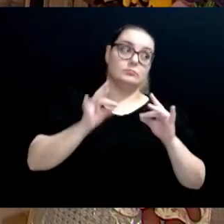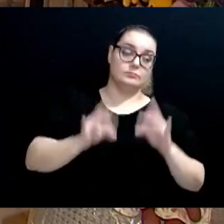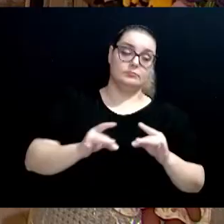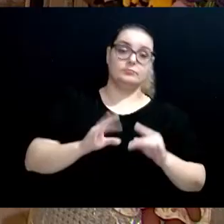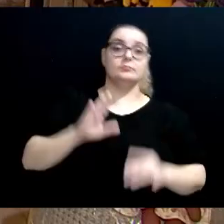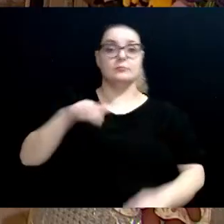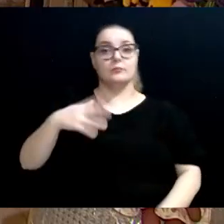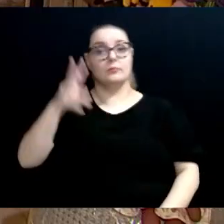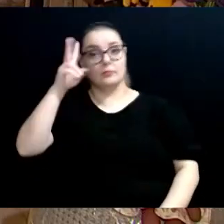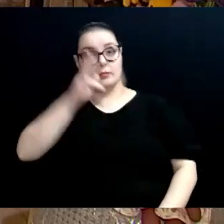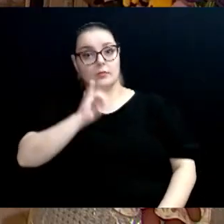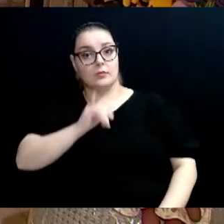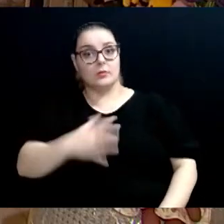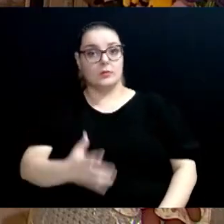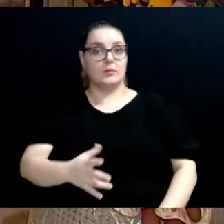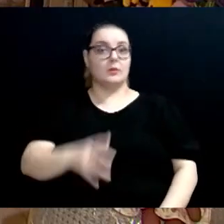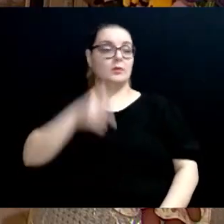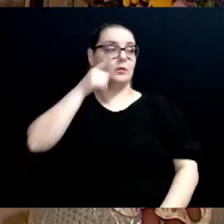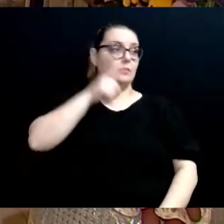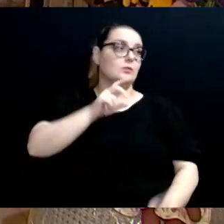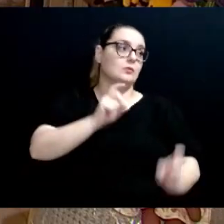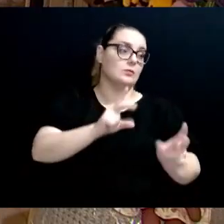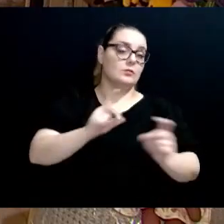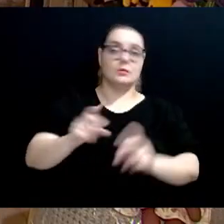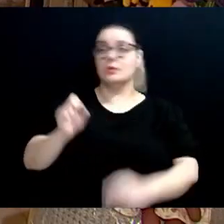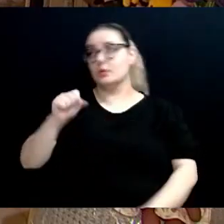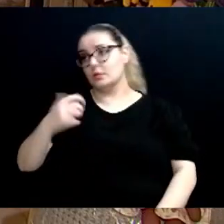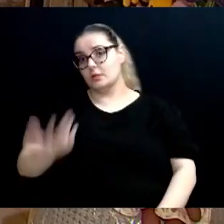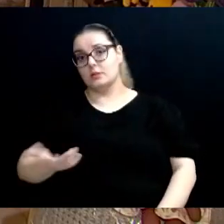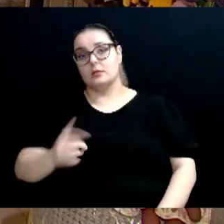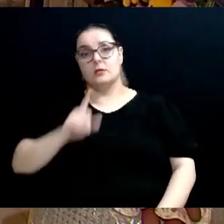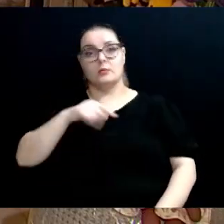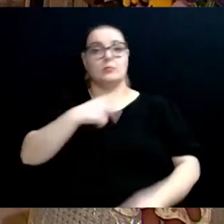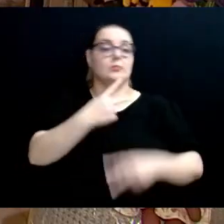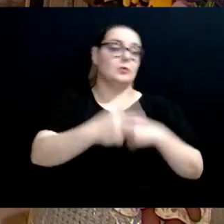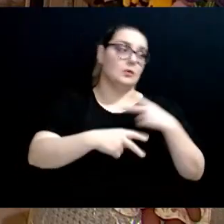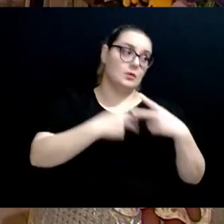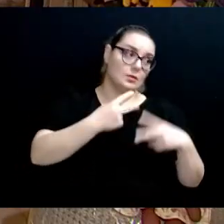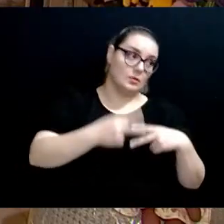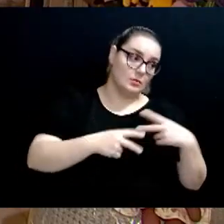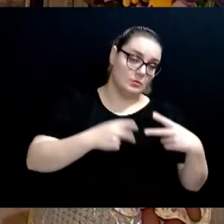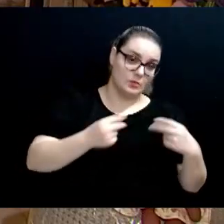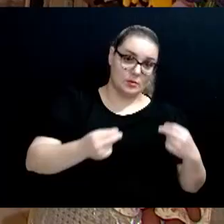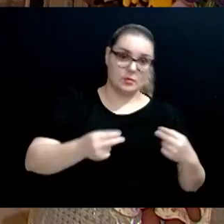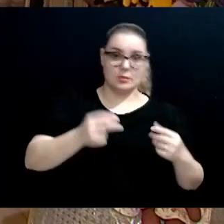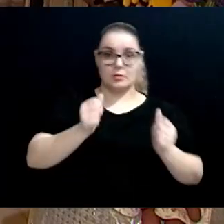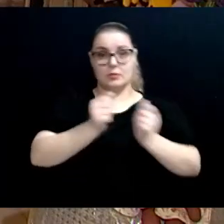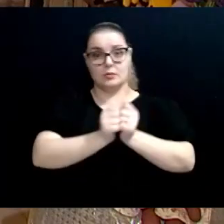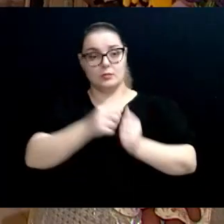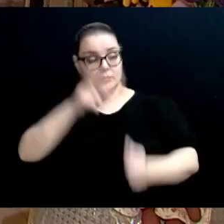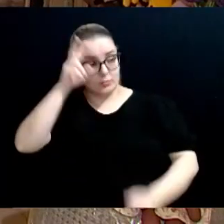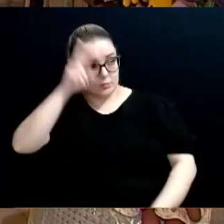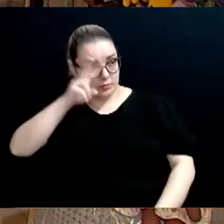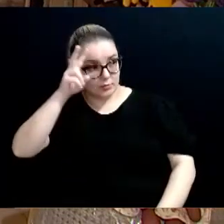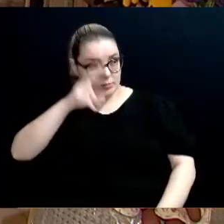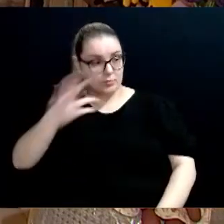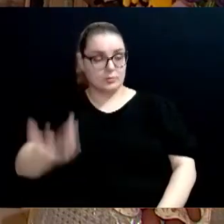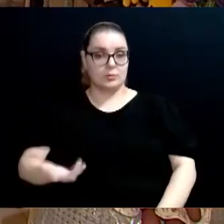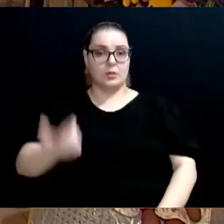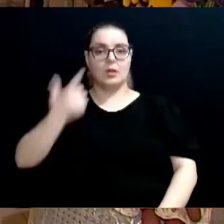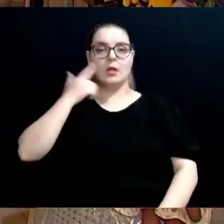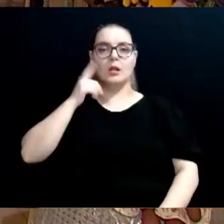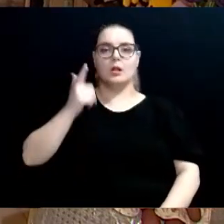vendedores conhecem. Oh. E ao contar essa história, a gente ganha venda. Sim. Porque é um presente